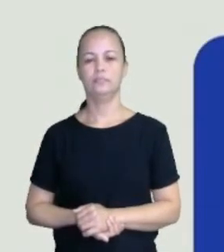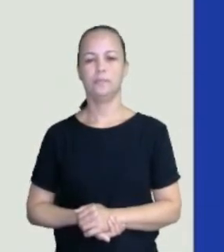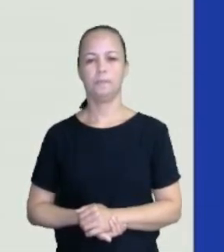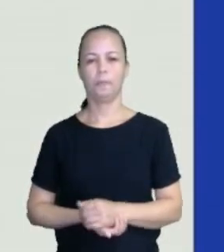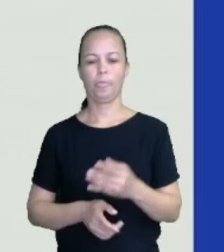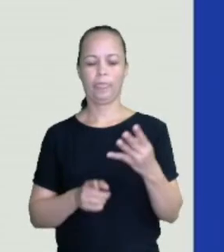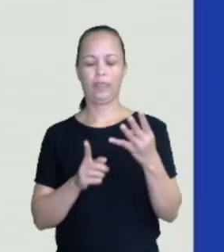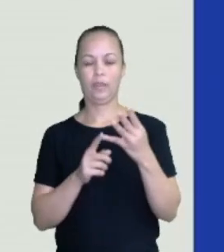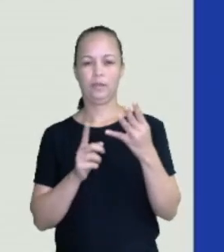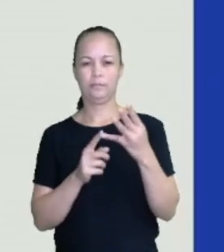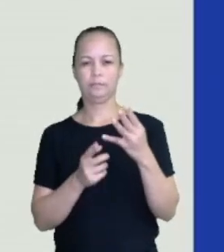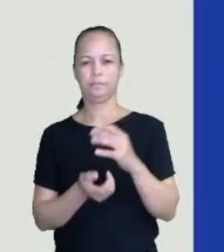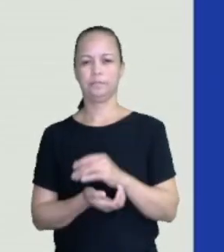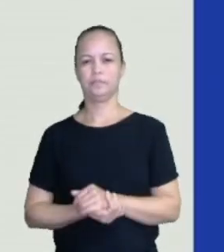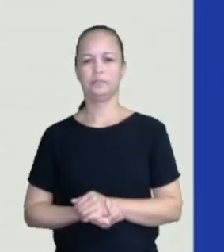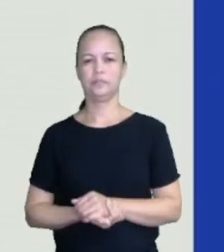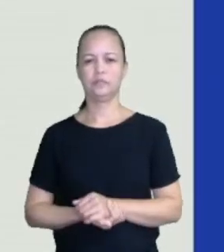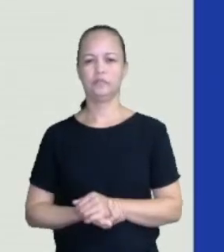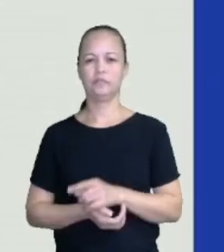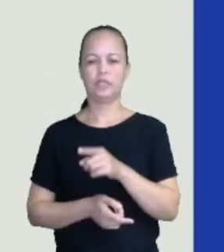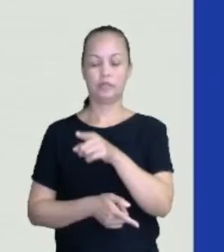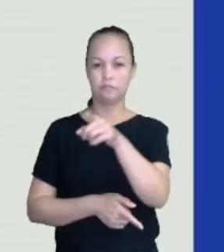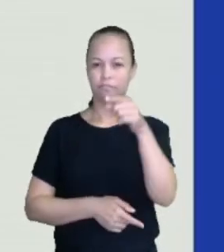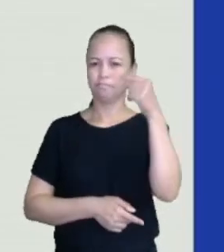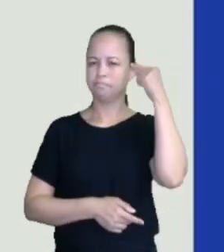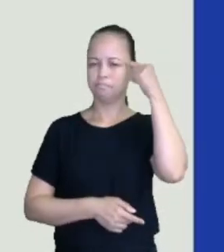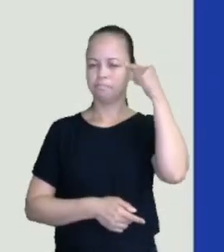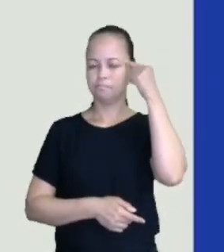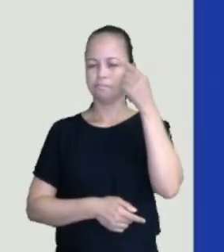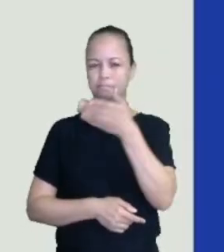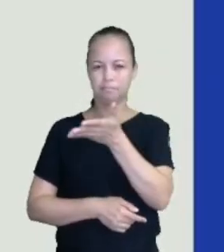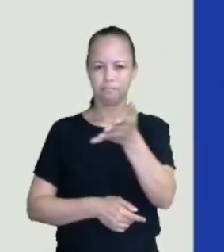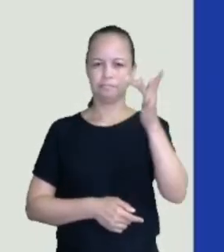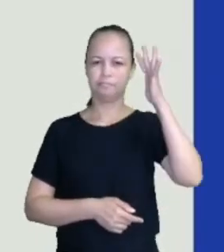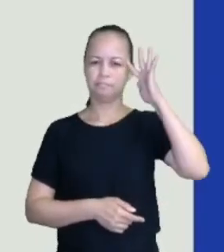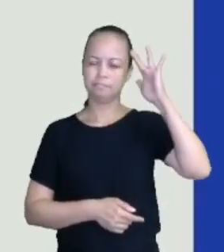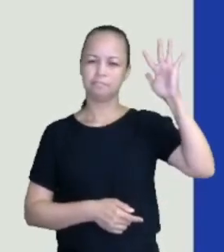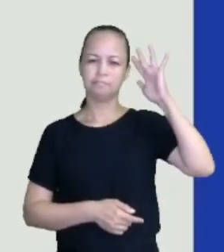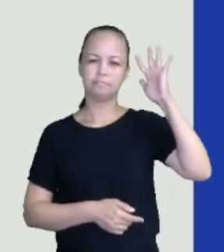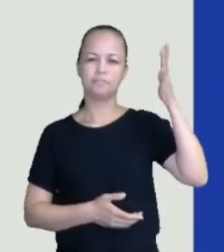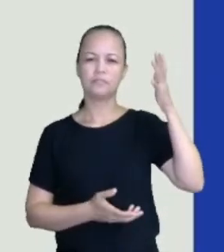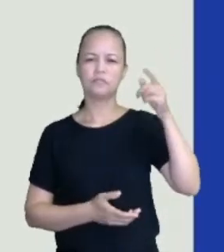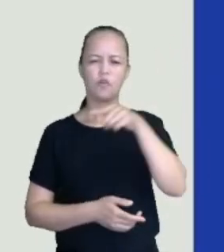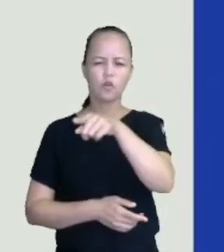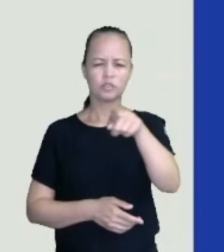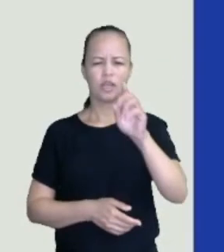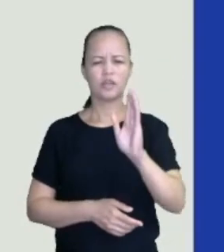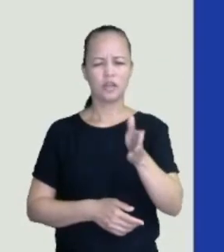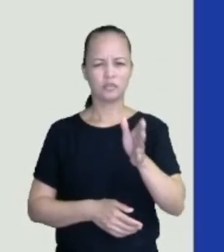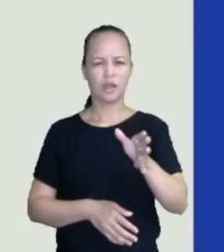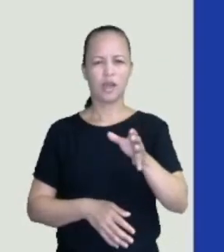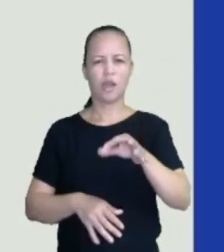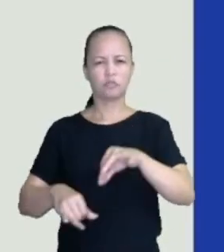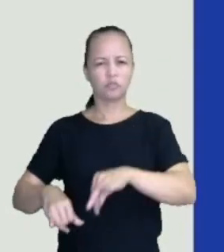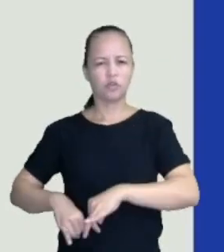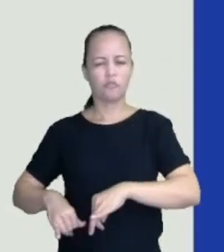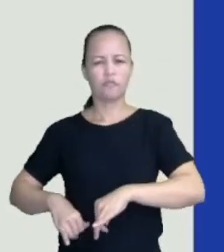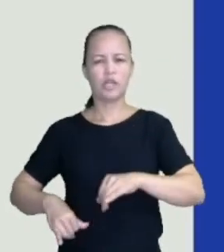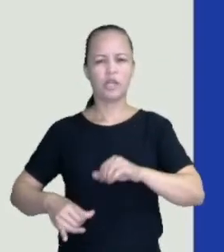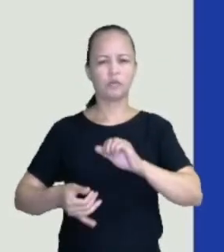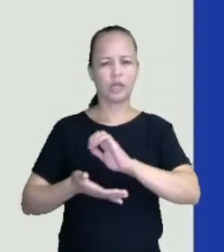A 4, fica a reflexão para vocês. Você já sofreu ataque de ódio em rede